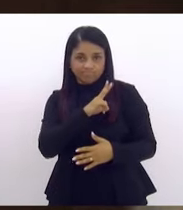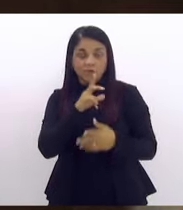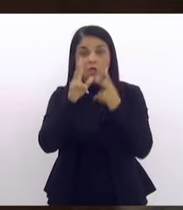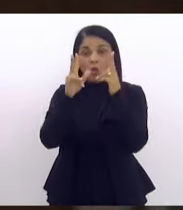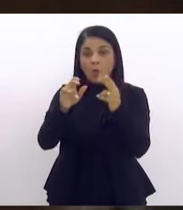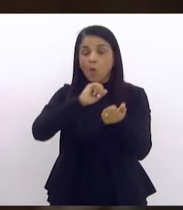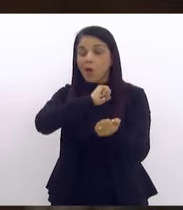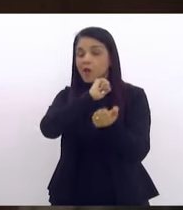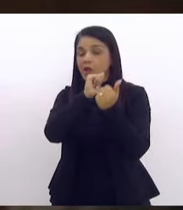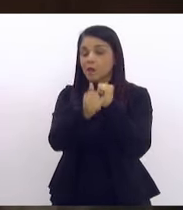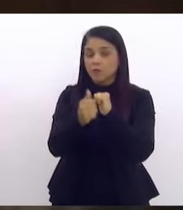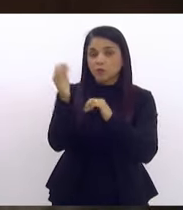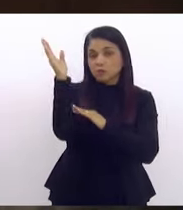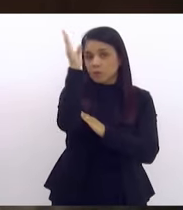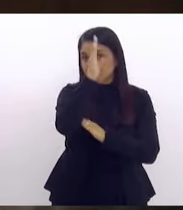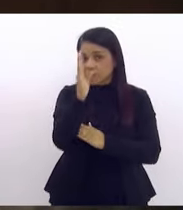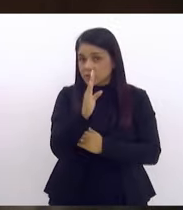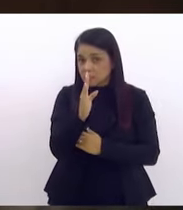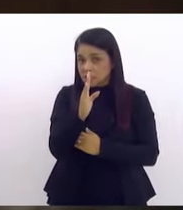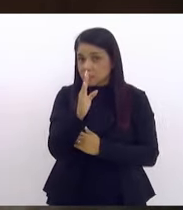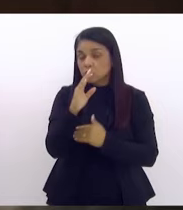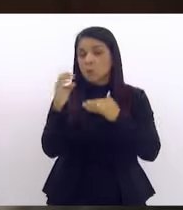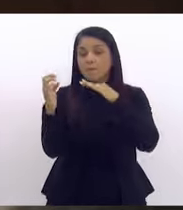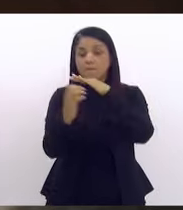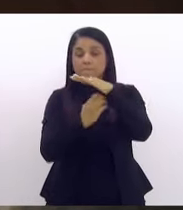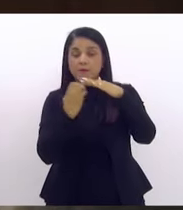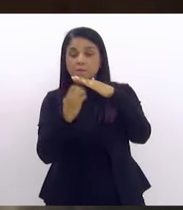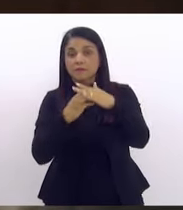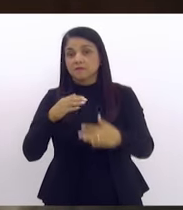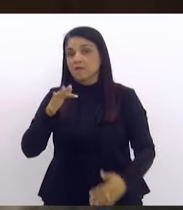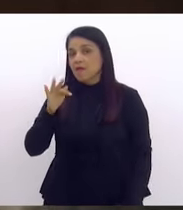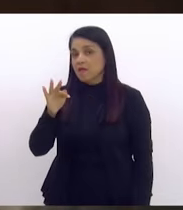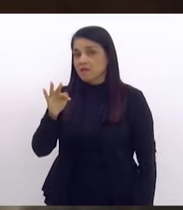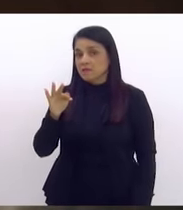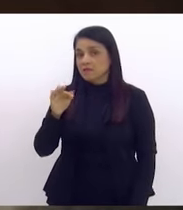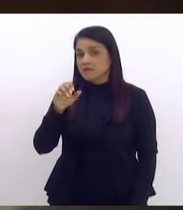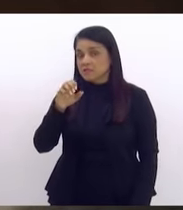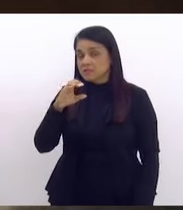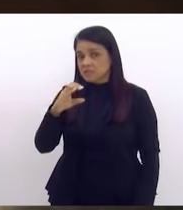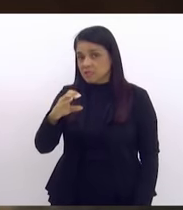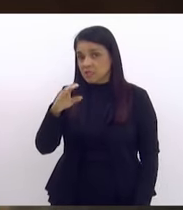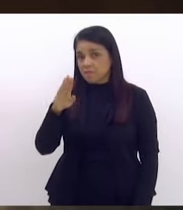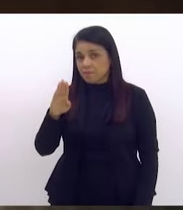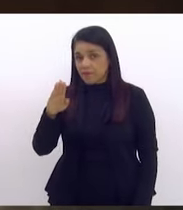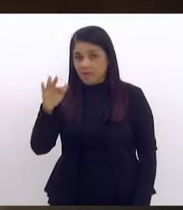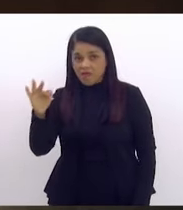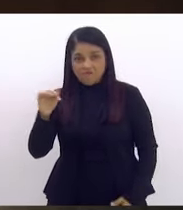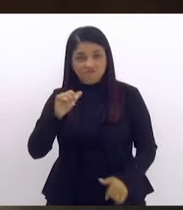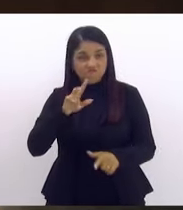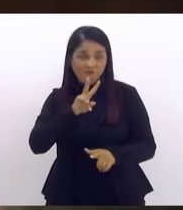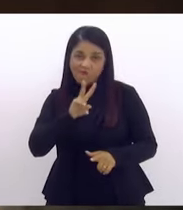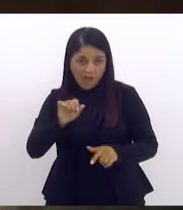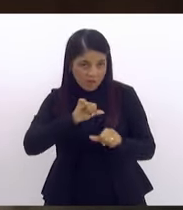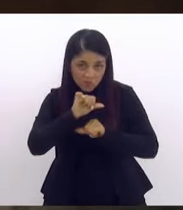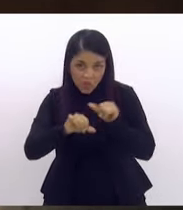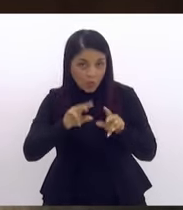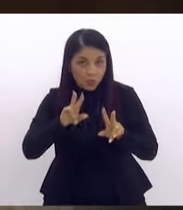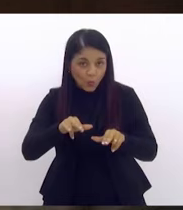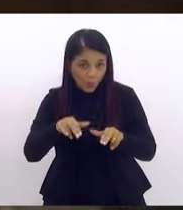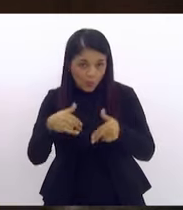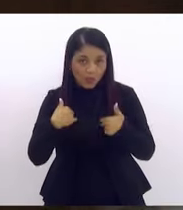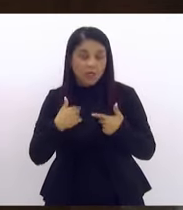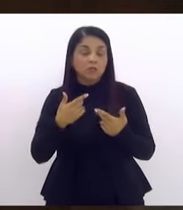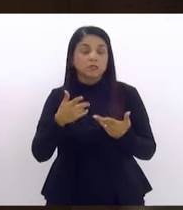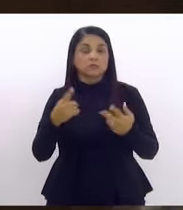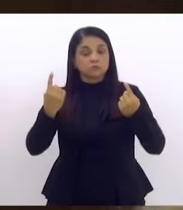Futebol. É administrado por uma entidade privada, a CBF. Isso não vai mudar. A competição das